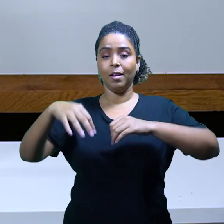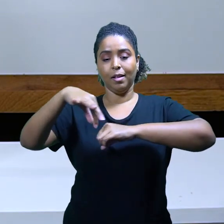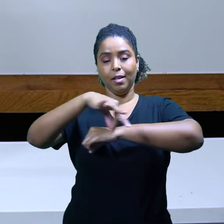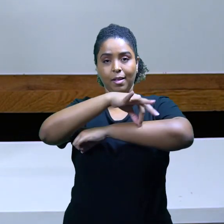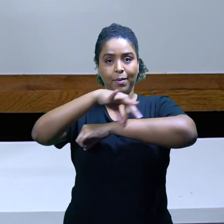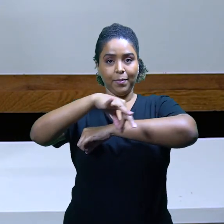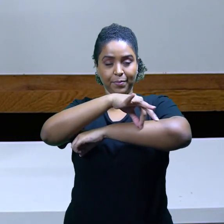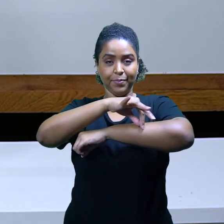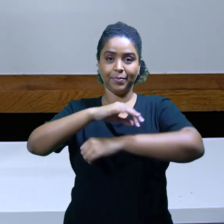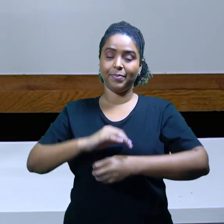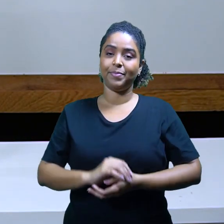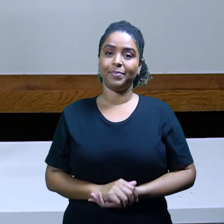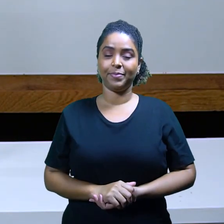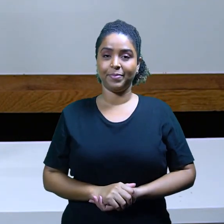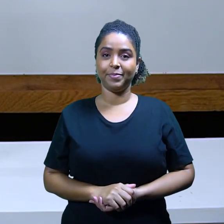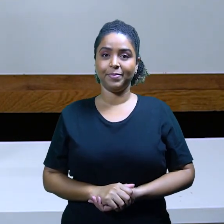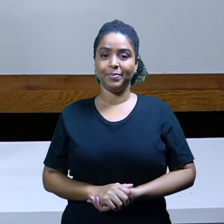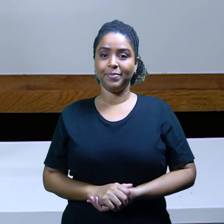e uma régua.